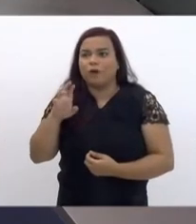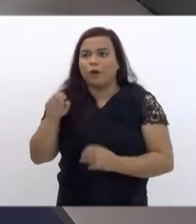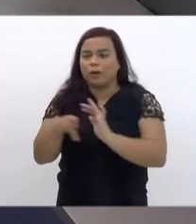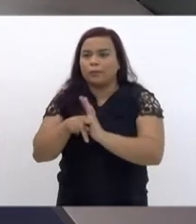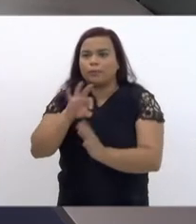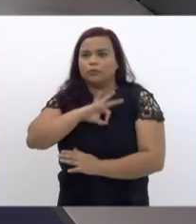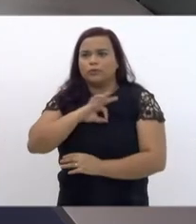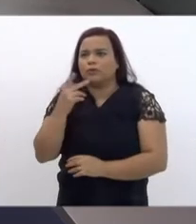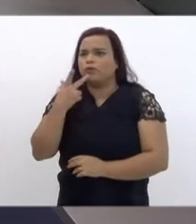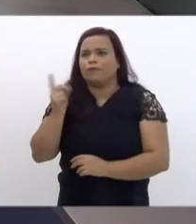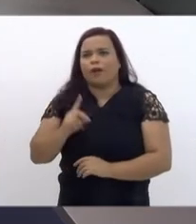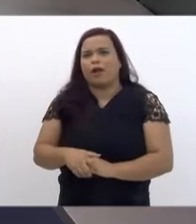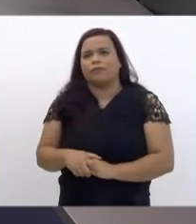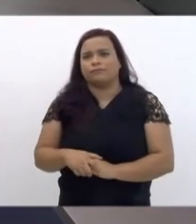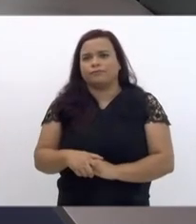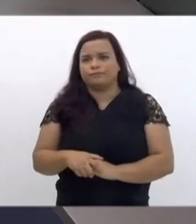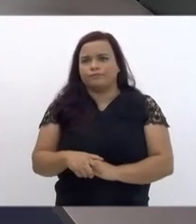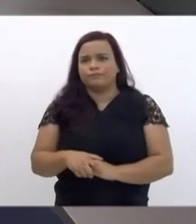Deputado Carlos Mink,